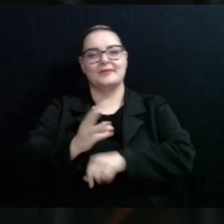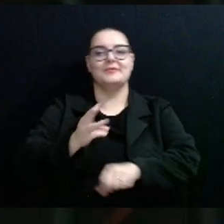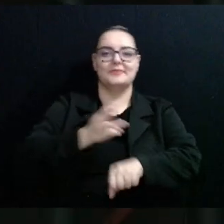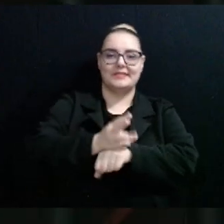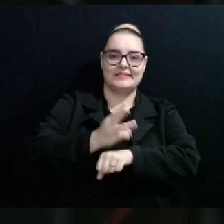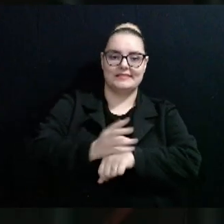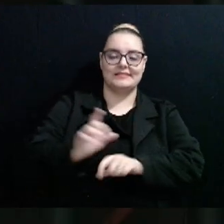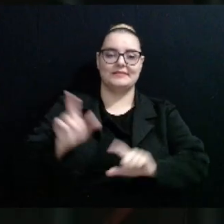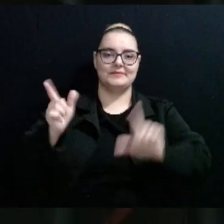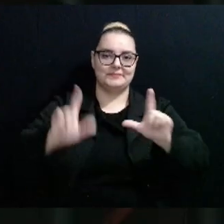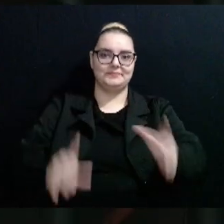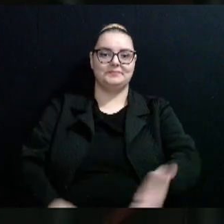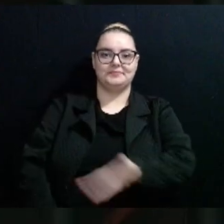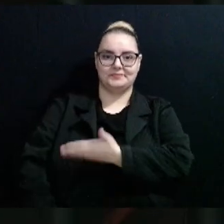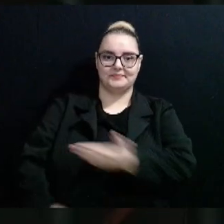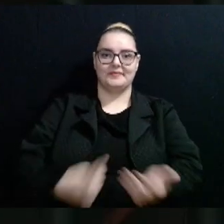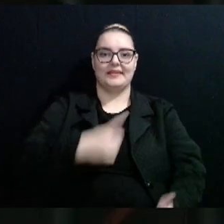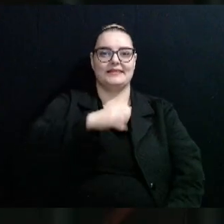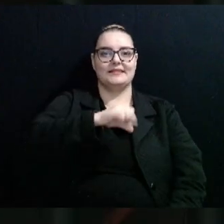tá?